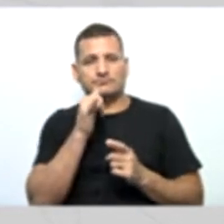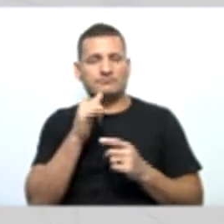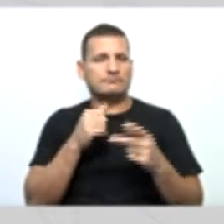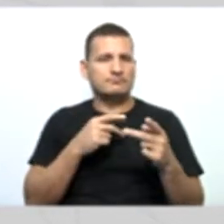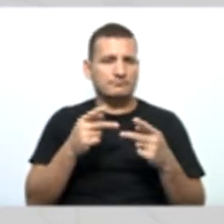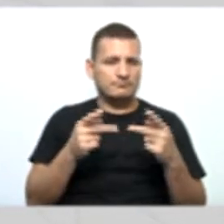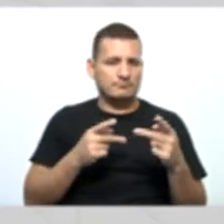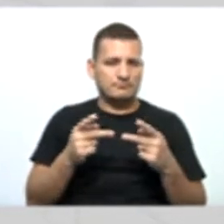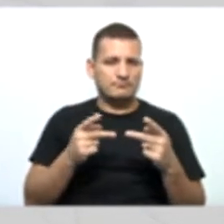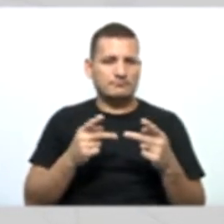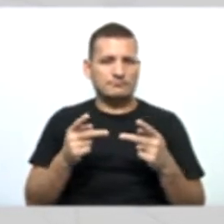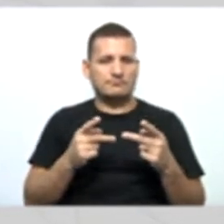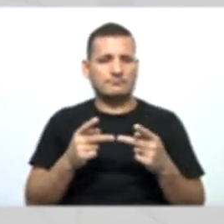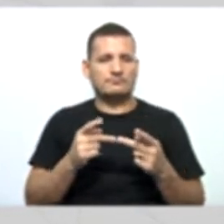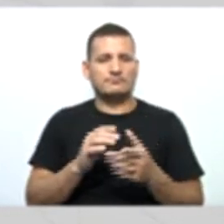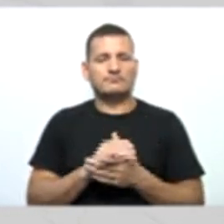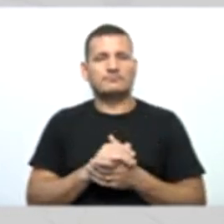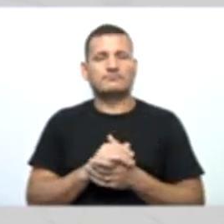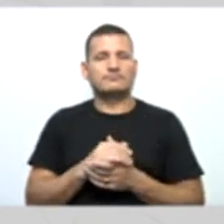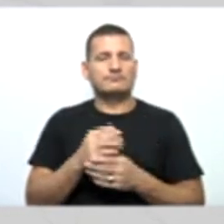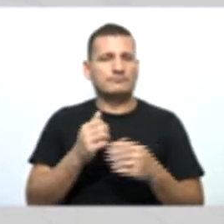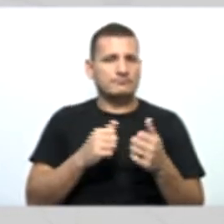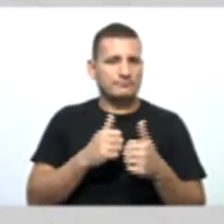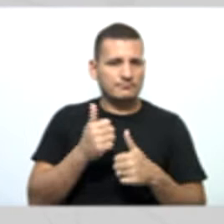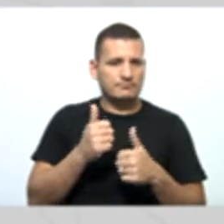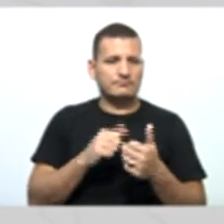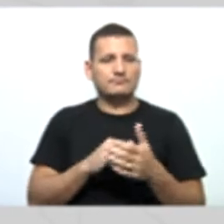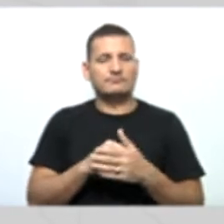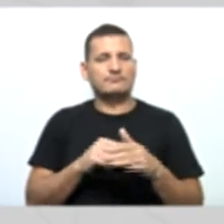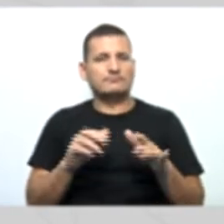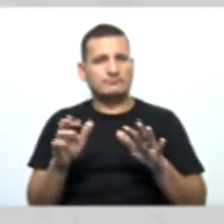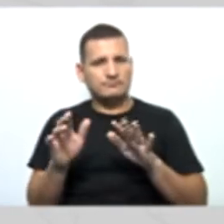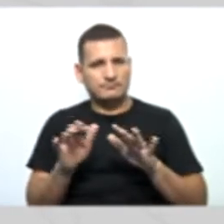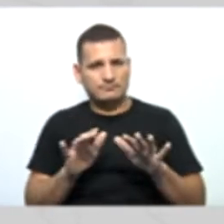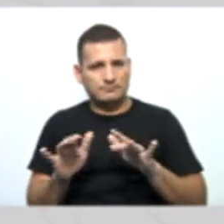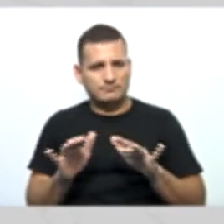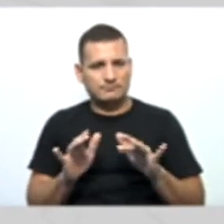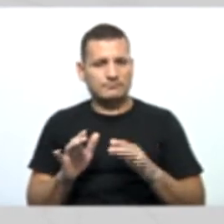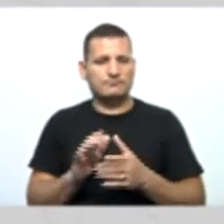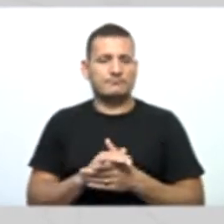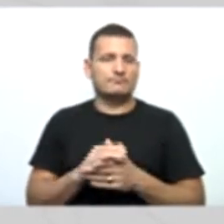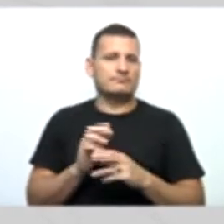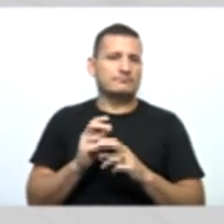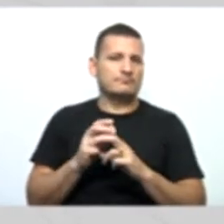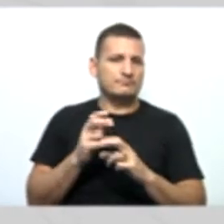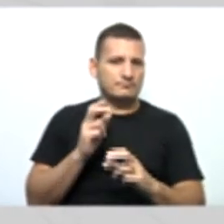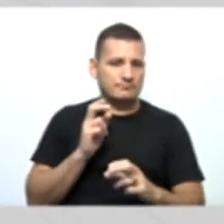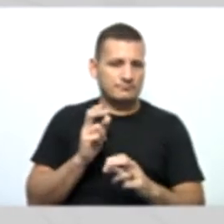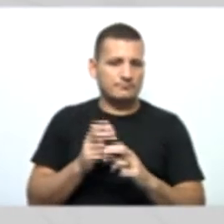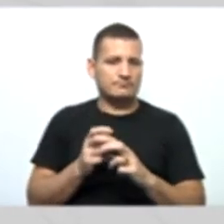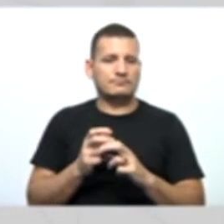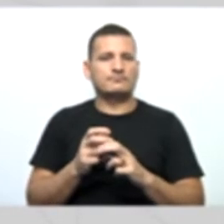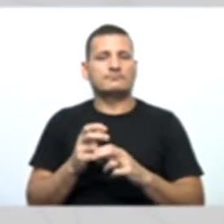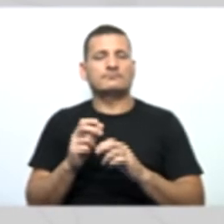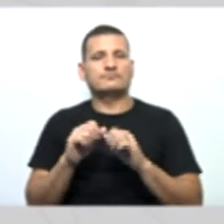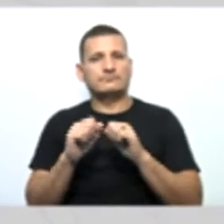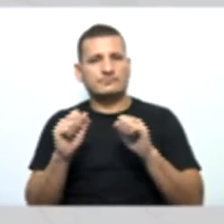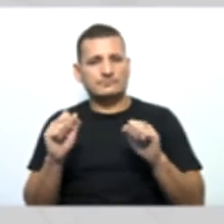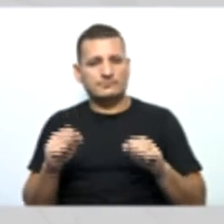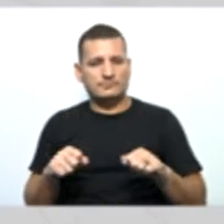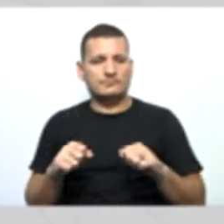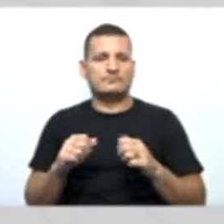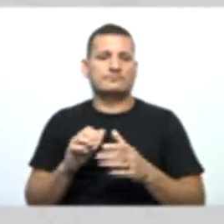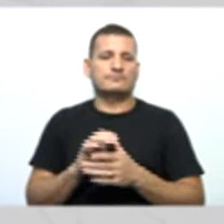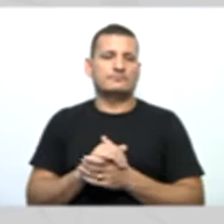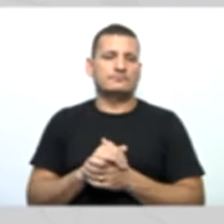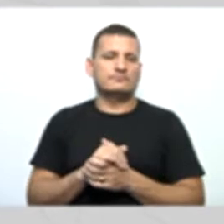ter um avaliador de qualidade, um programador, vai ter que ter um arquiteto, vai ter um projetista, vai ter que ter um